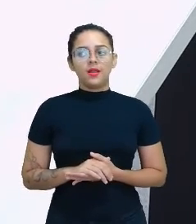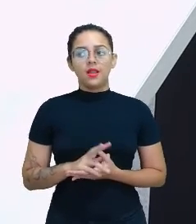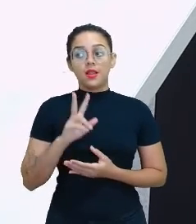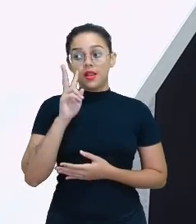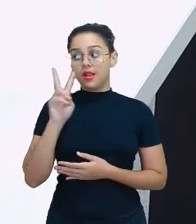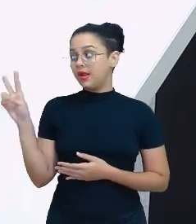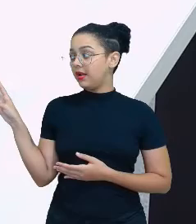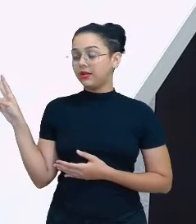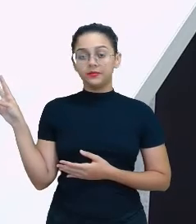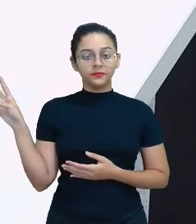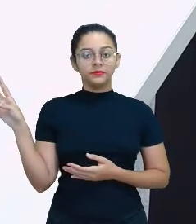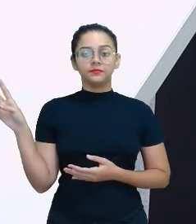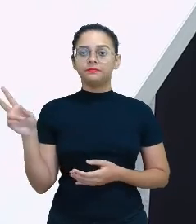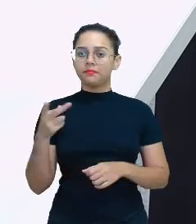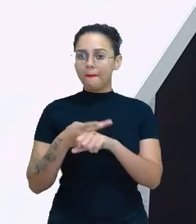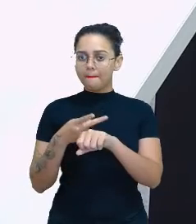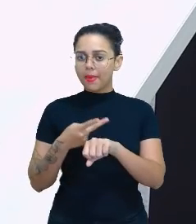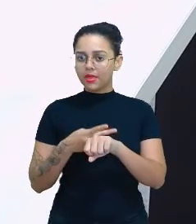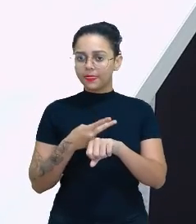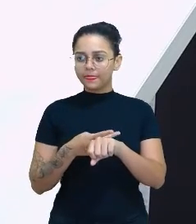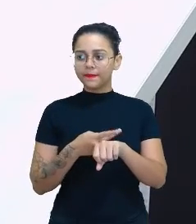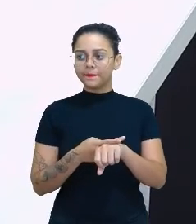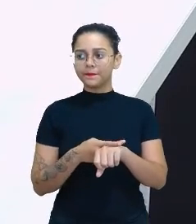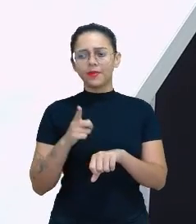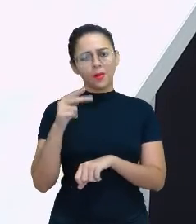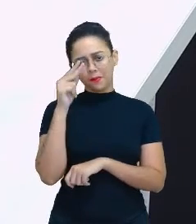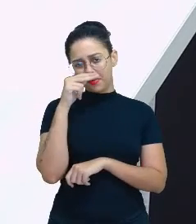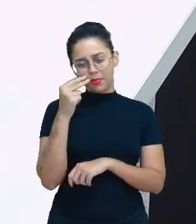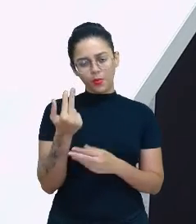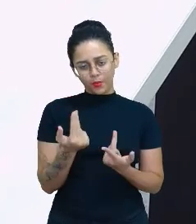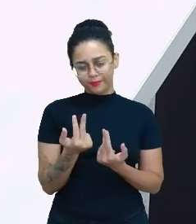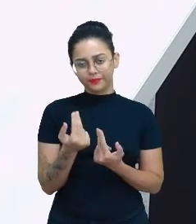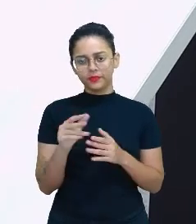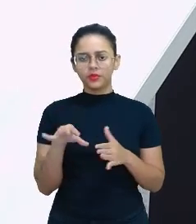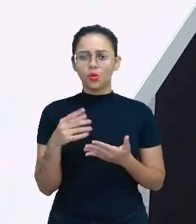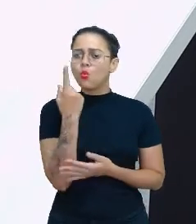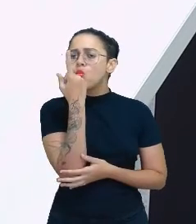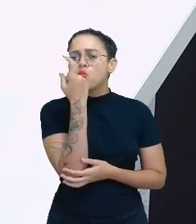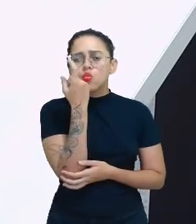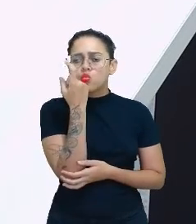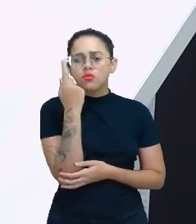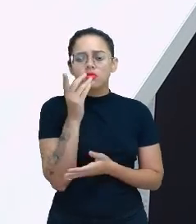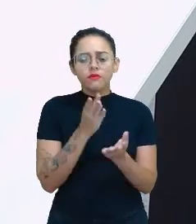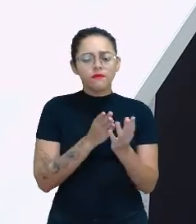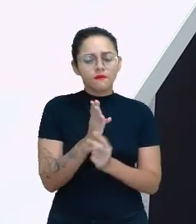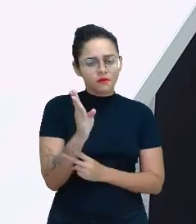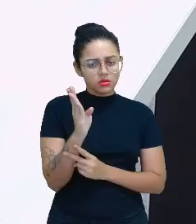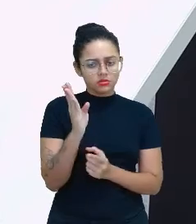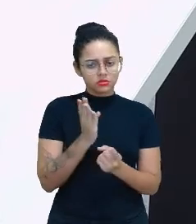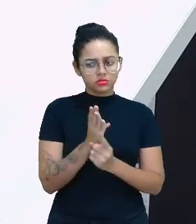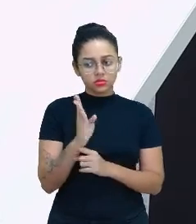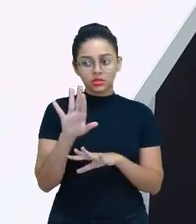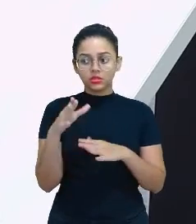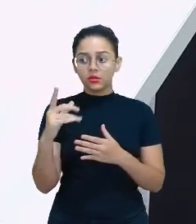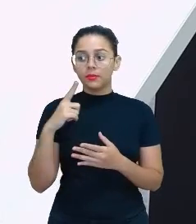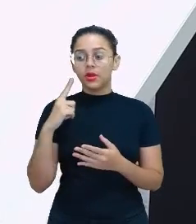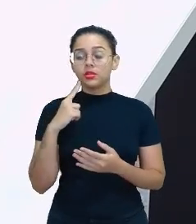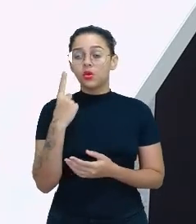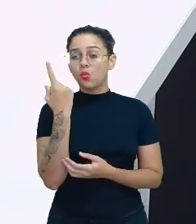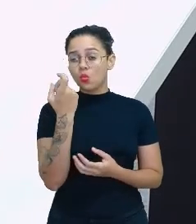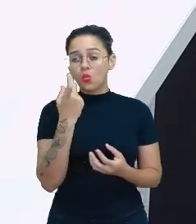Pedrinhas né essas pedras são as mesmas pedras então a gente tá vendo uma única fase para a gente ter uma